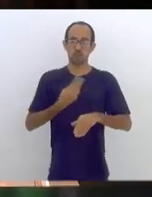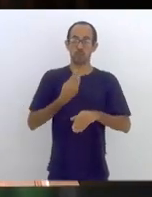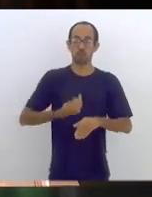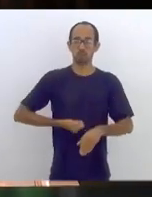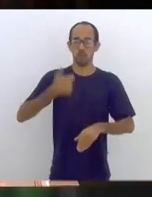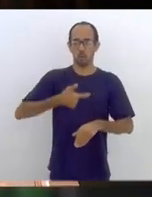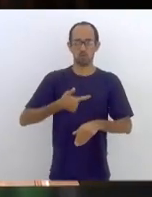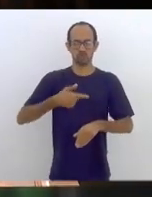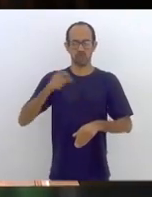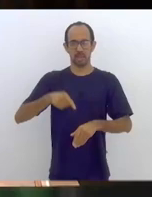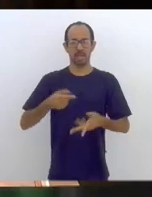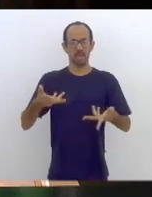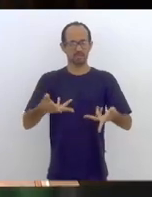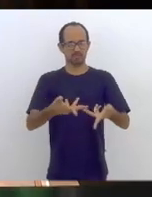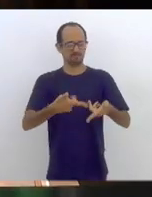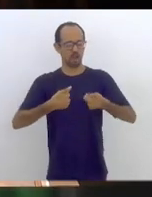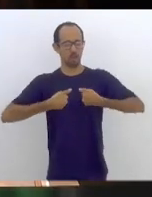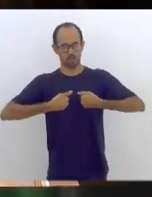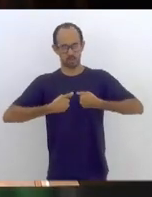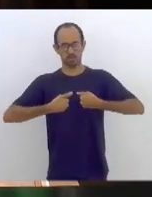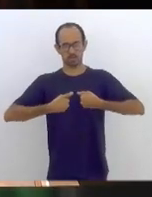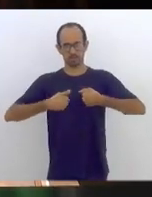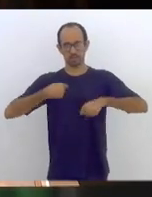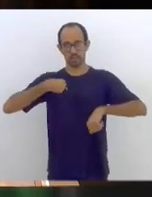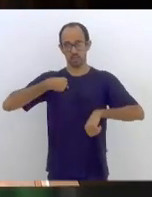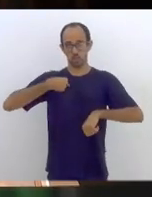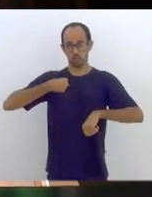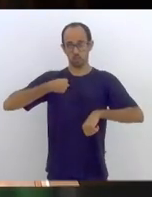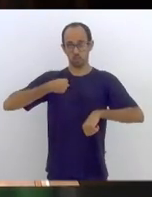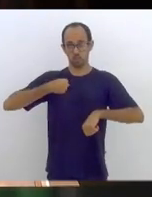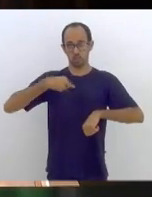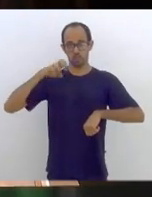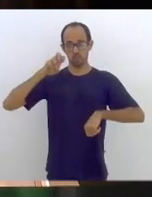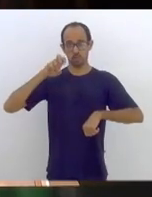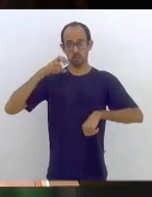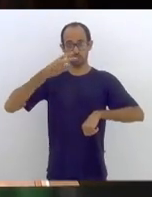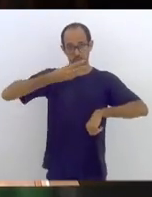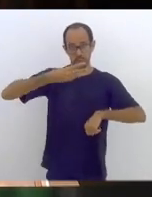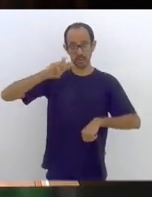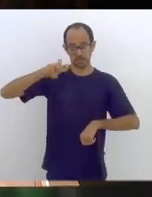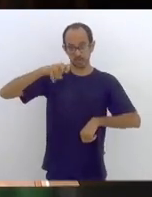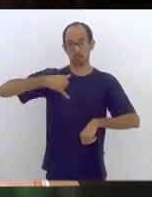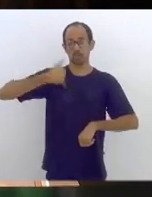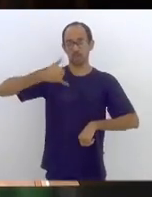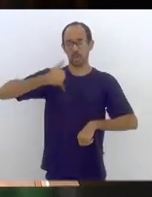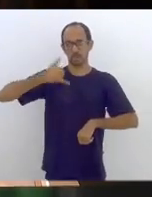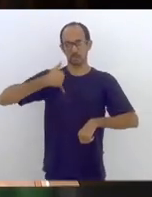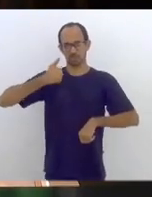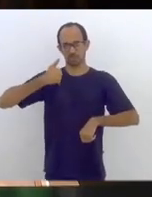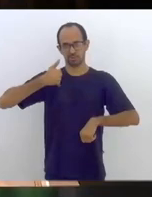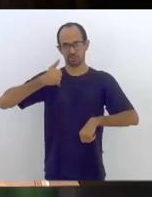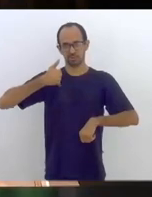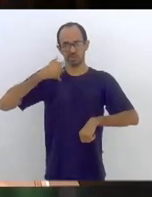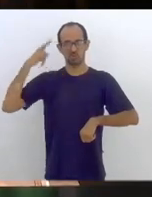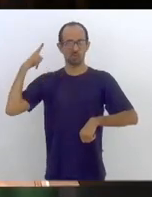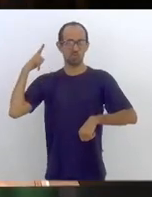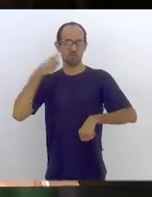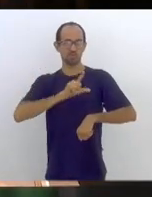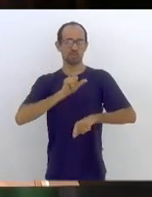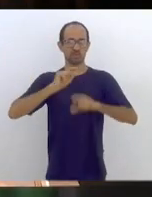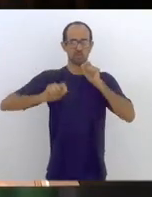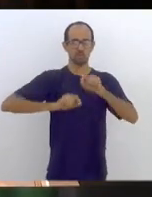uma honra. E eu aqui, com meus 35 anos de idade, ser